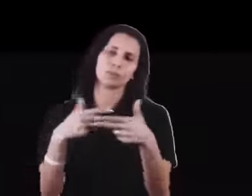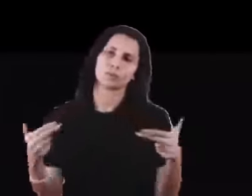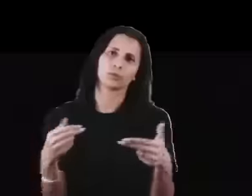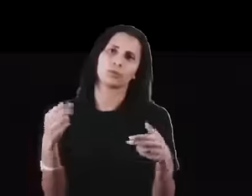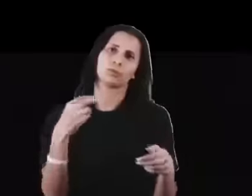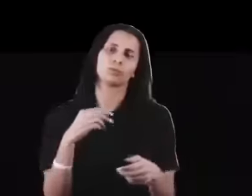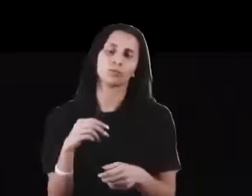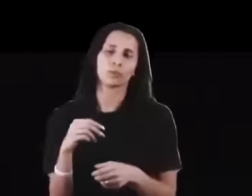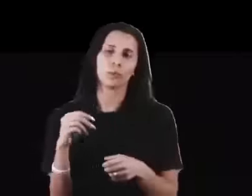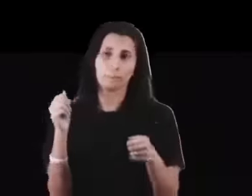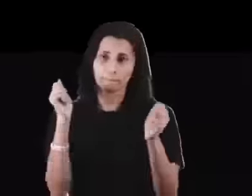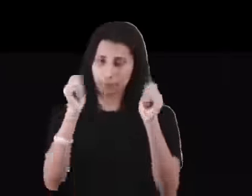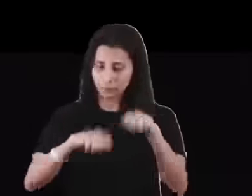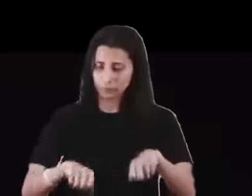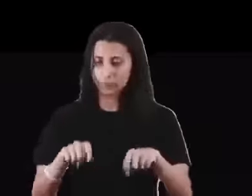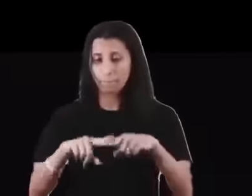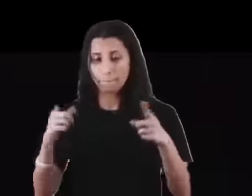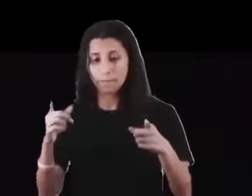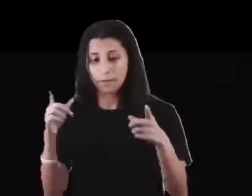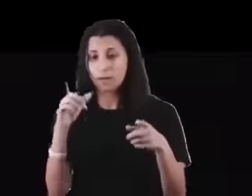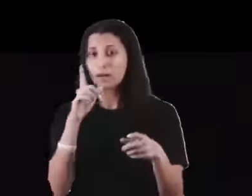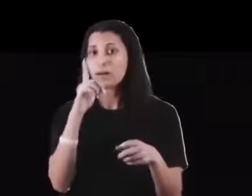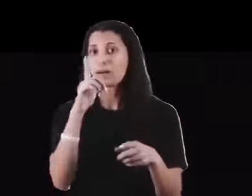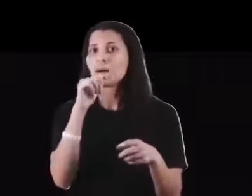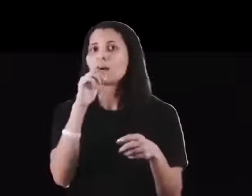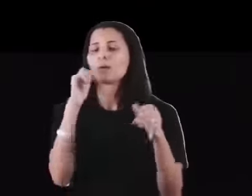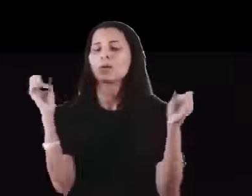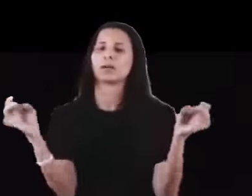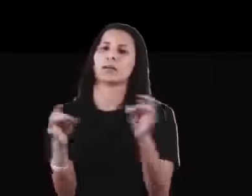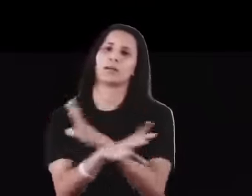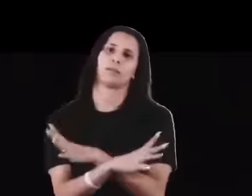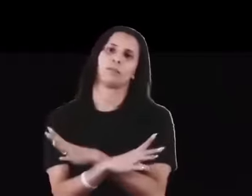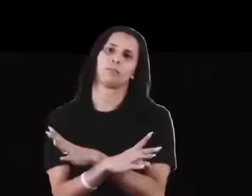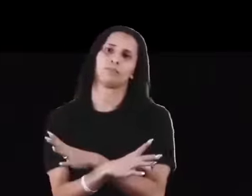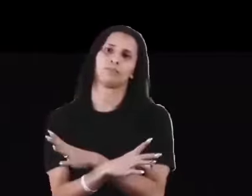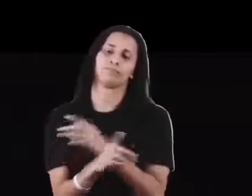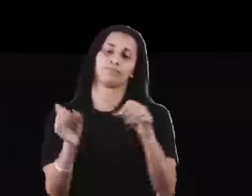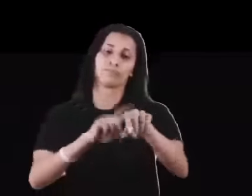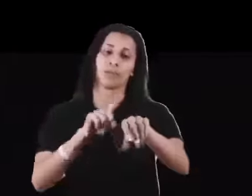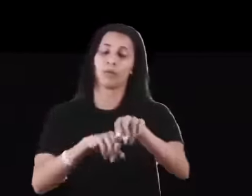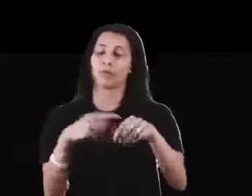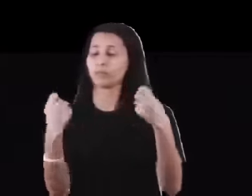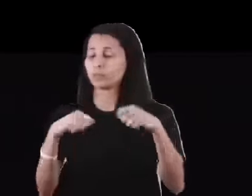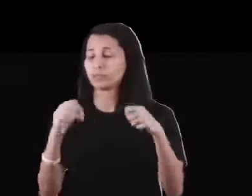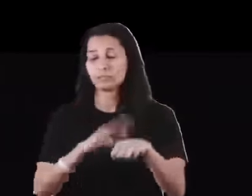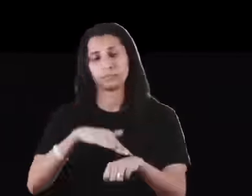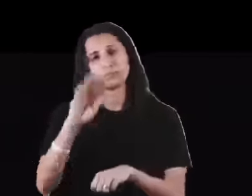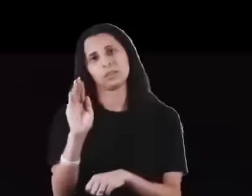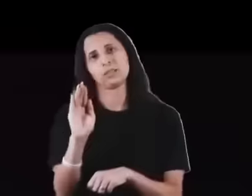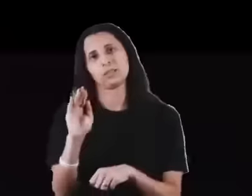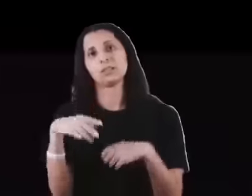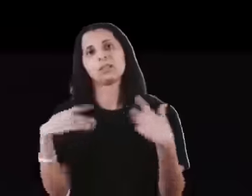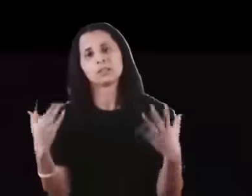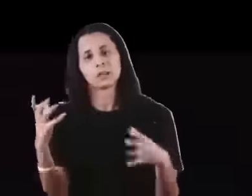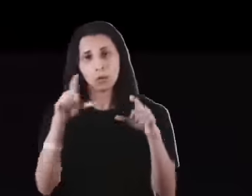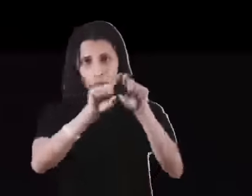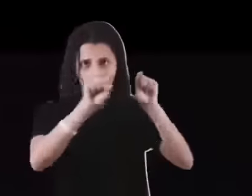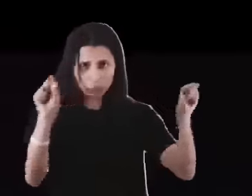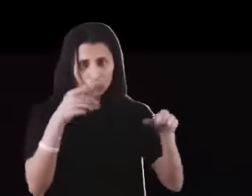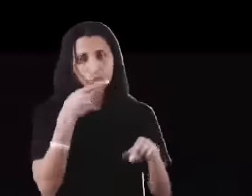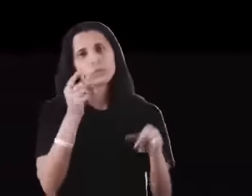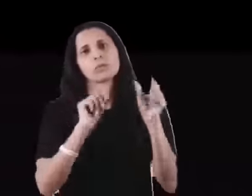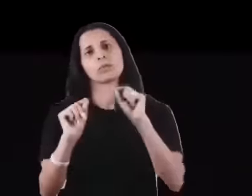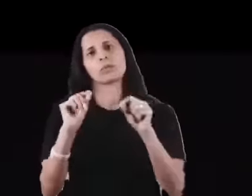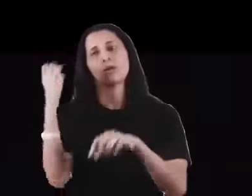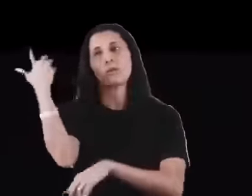a água acabou da vasilha e ela sofreu a escassez e o texto diz que ela deixou o próprio filho no arbusto